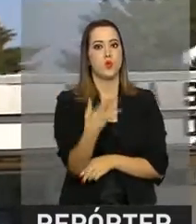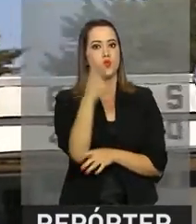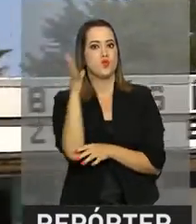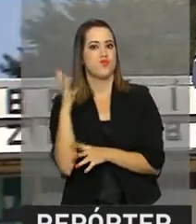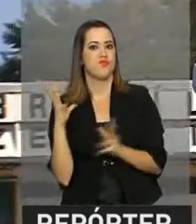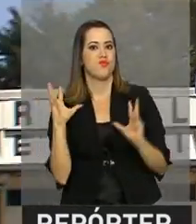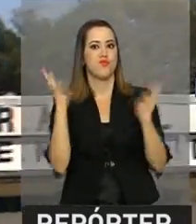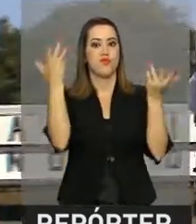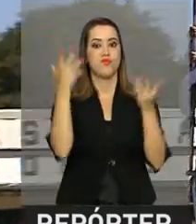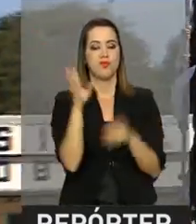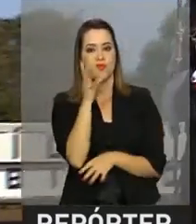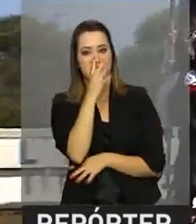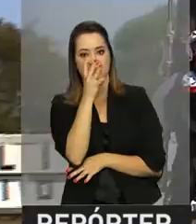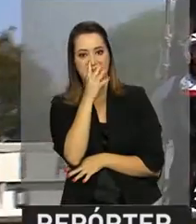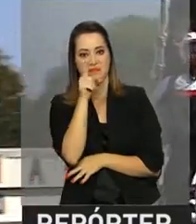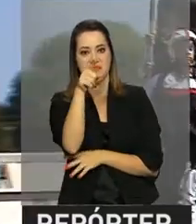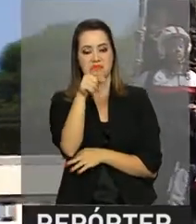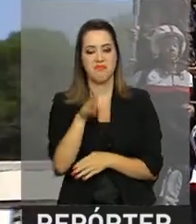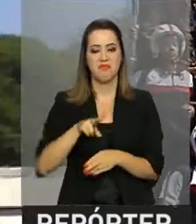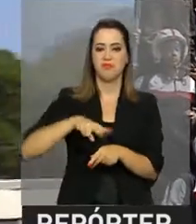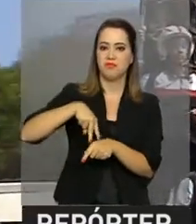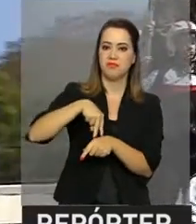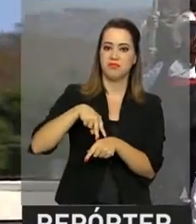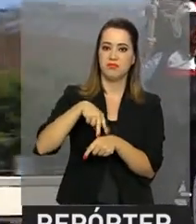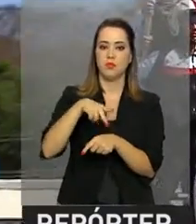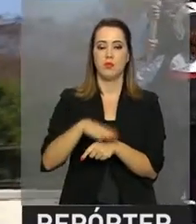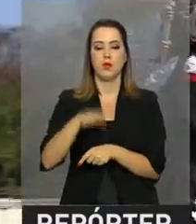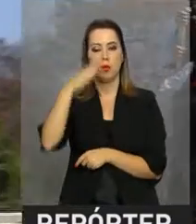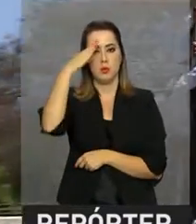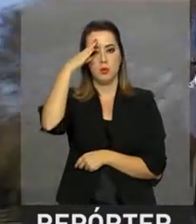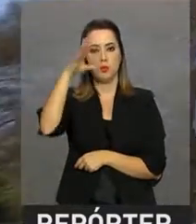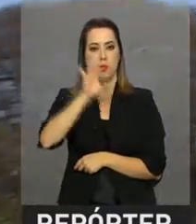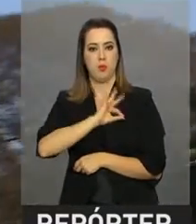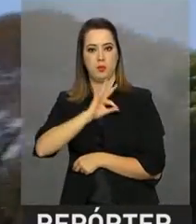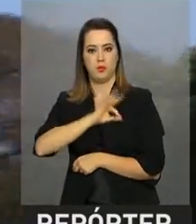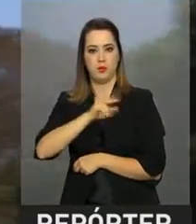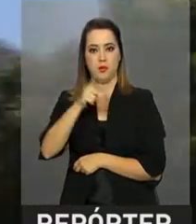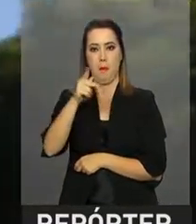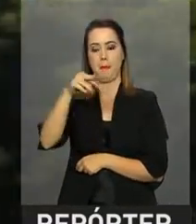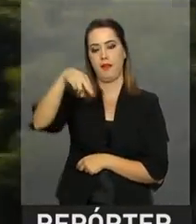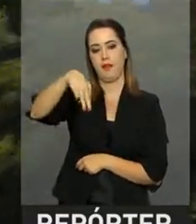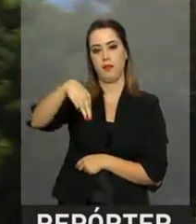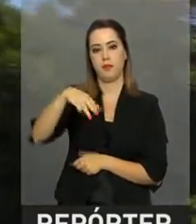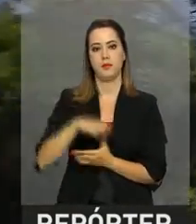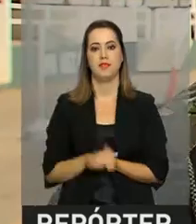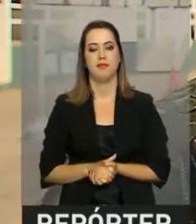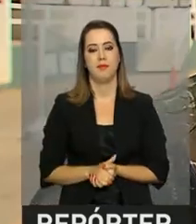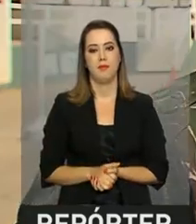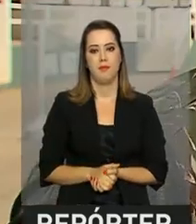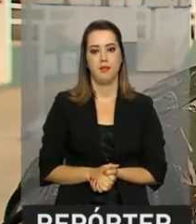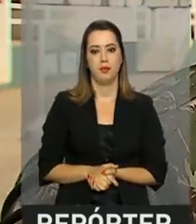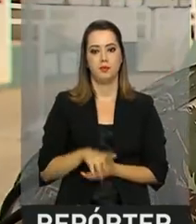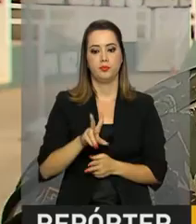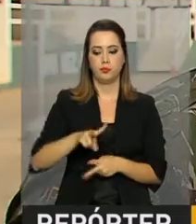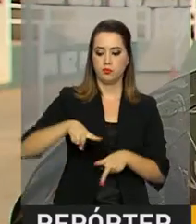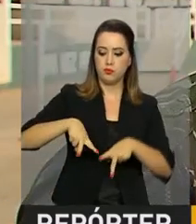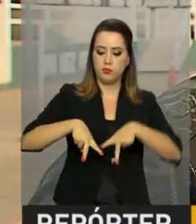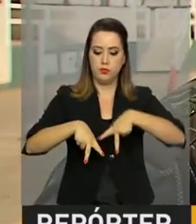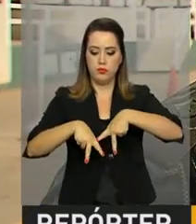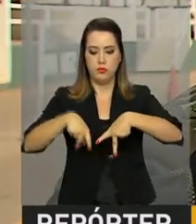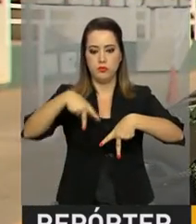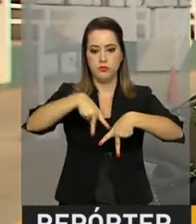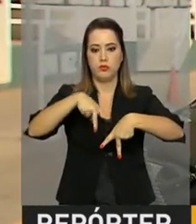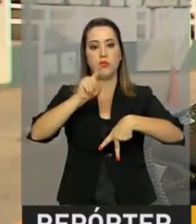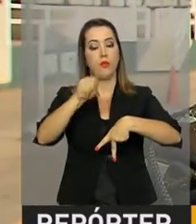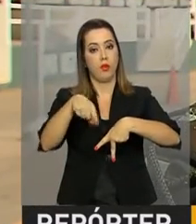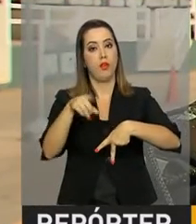de prática e equilíbrio do Batalhão de Polícia do Exército de Brasília. A pirâmide humana, ela